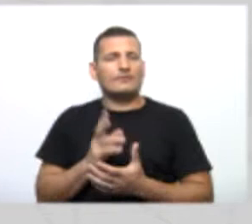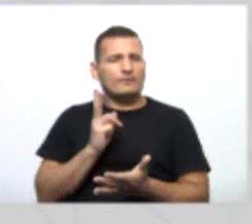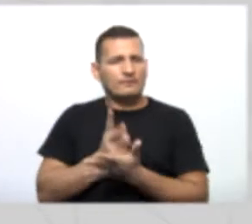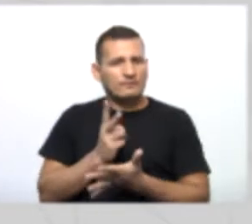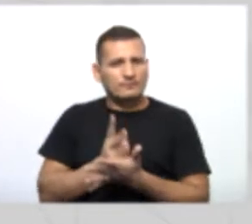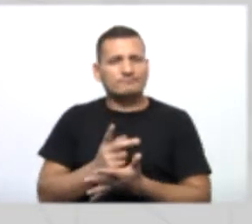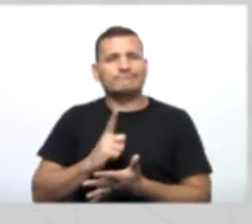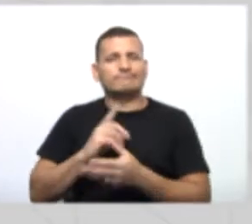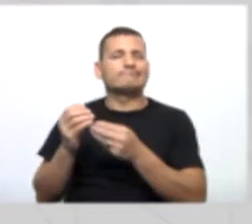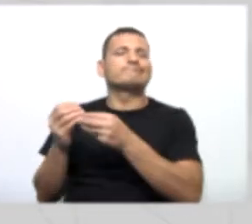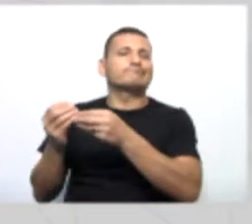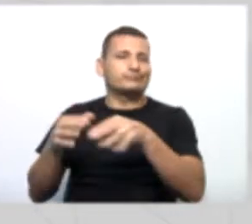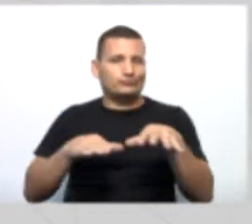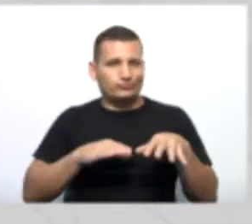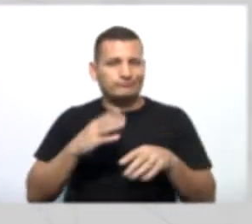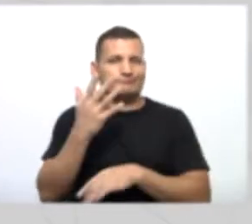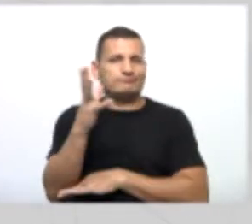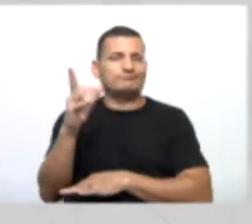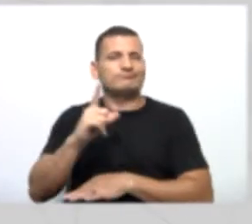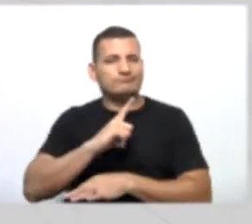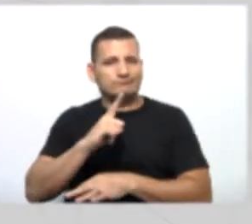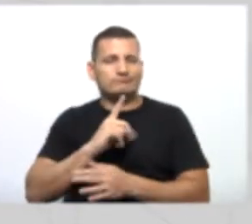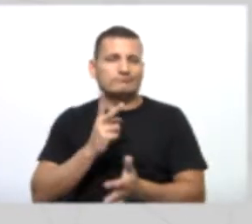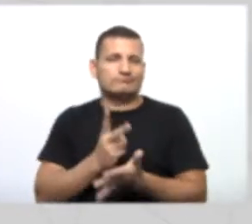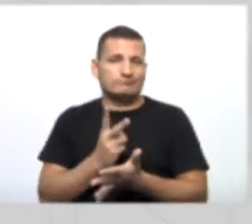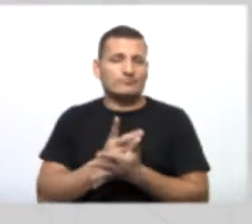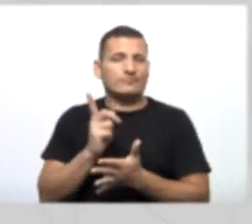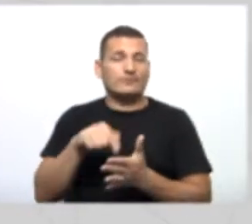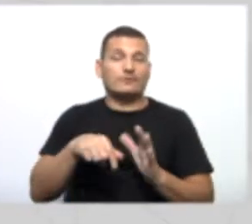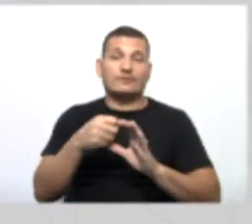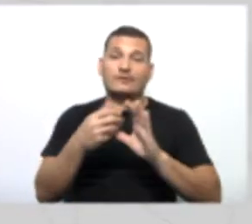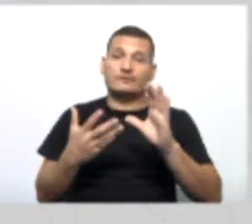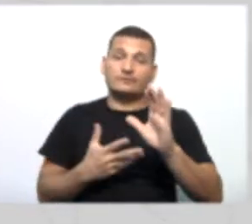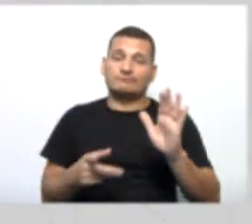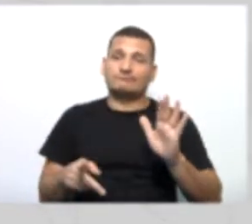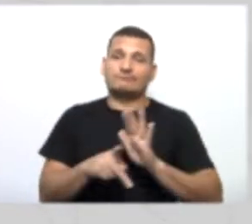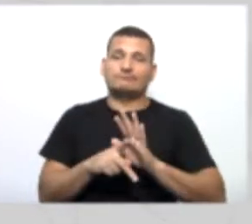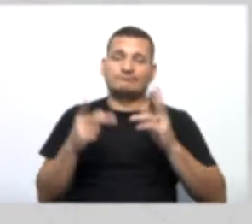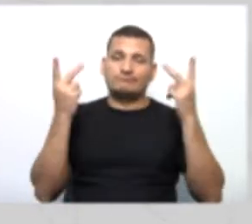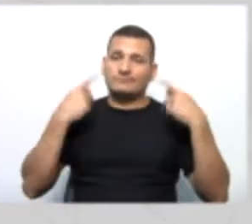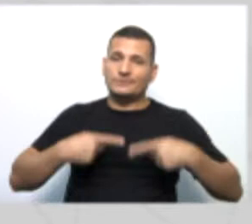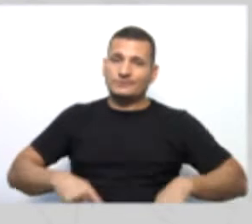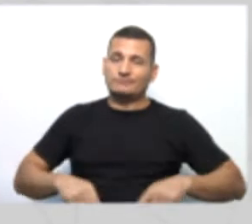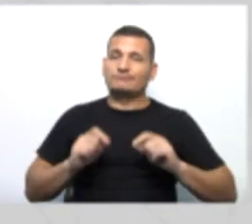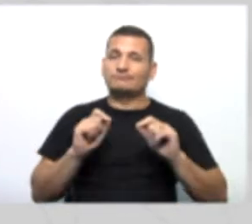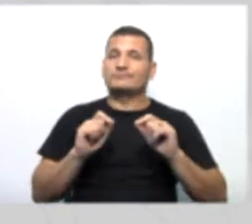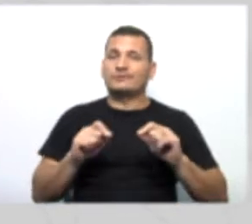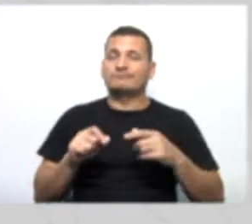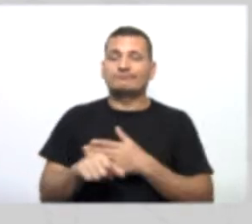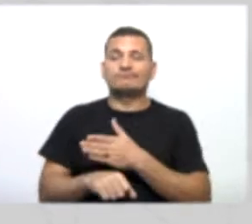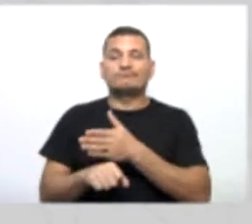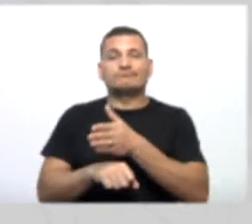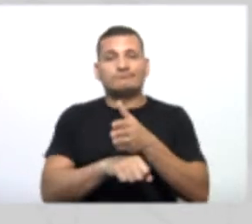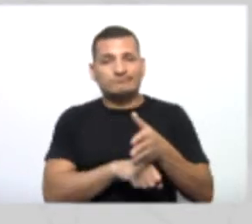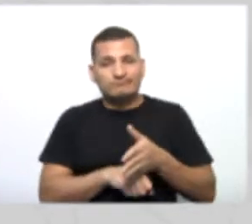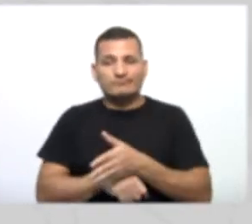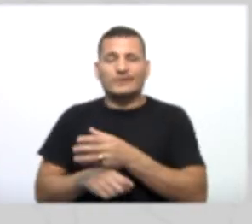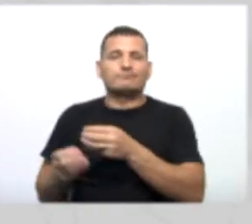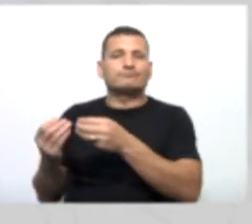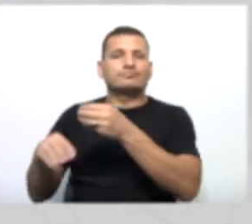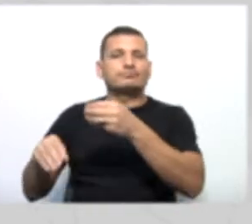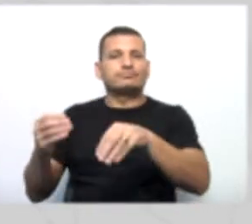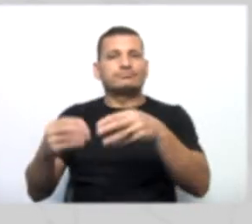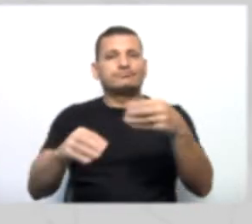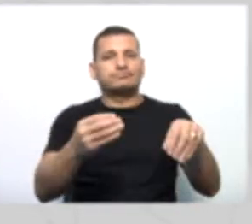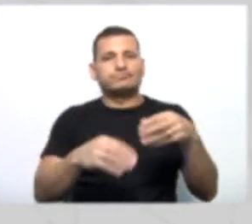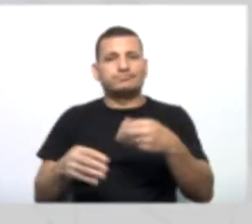existirão impactos ambientais, isso é uma característica da ação do ser humano. Aonde ele vai, ele faz o impacto